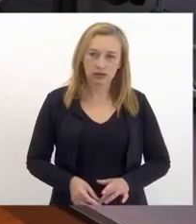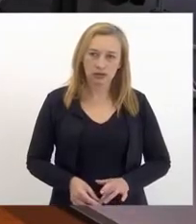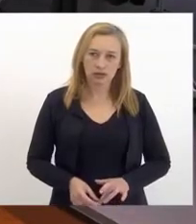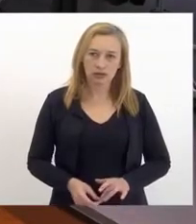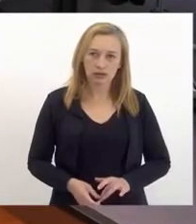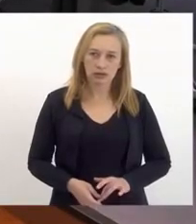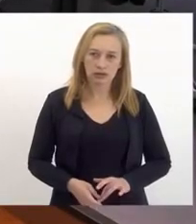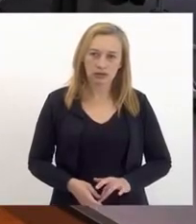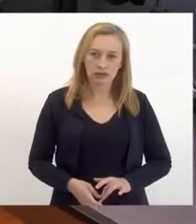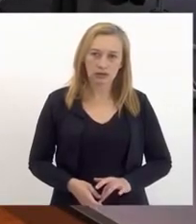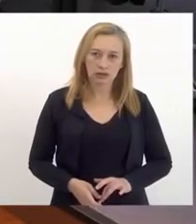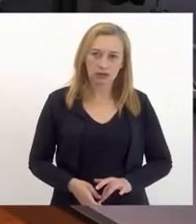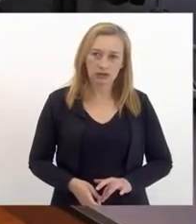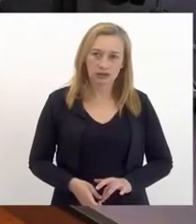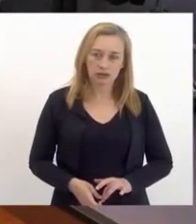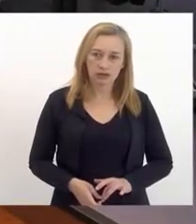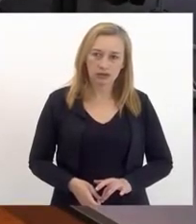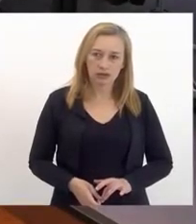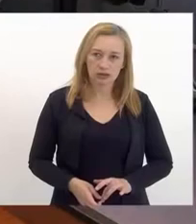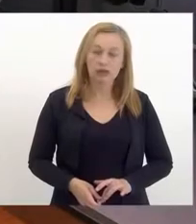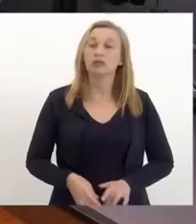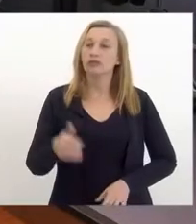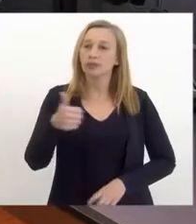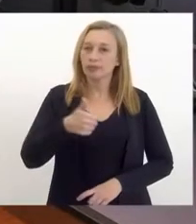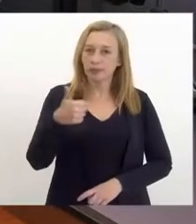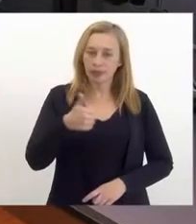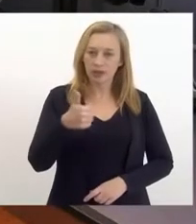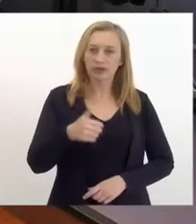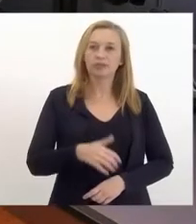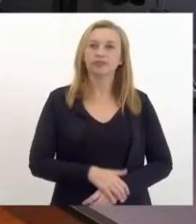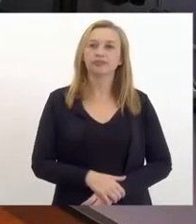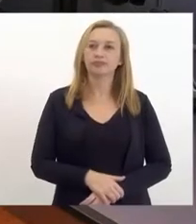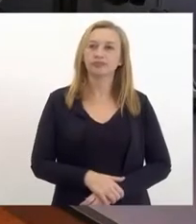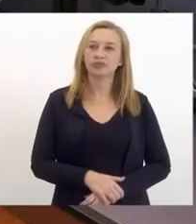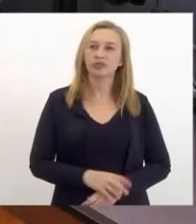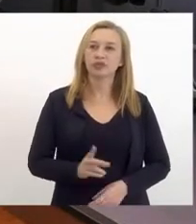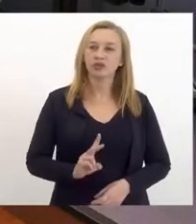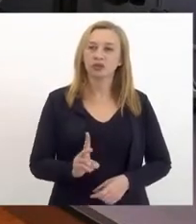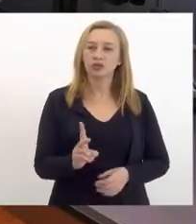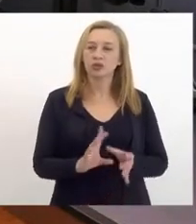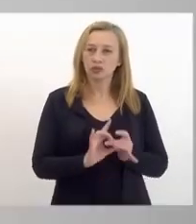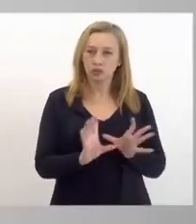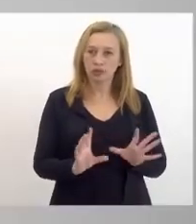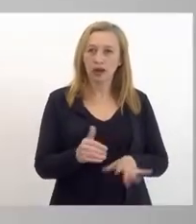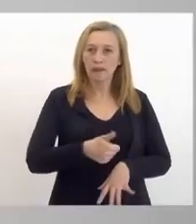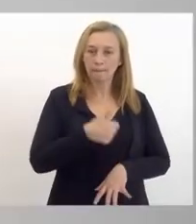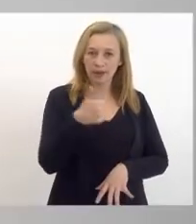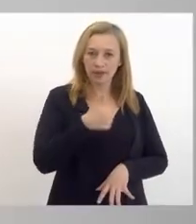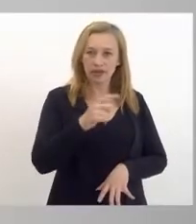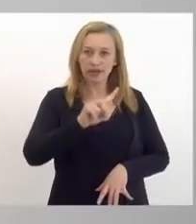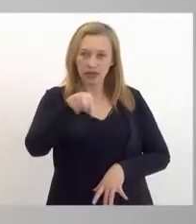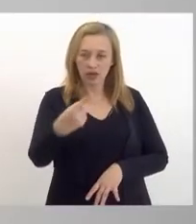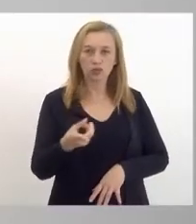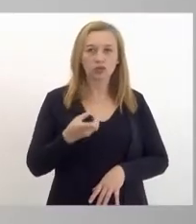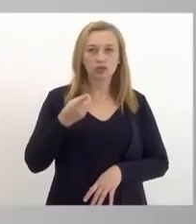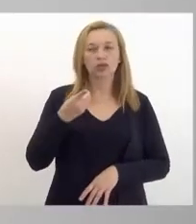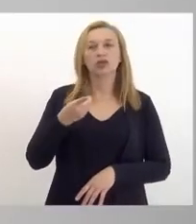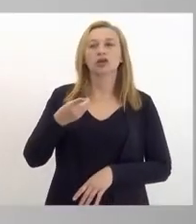Eu vou passar, eu quero dizer o seguinte, em primeiro lugar, vou manter duas deliberações. A primeira é que a próxima audiência